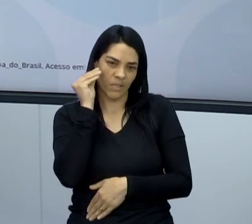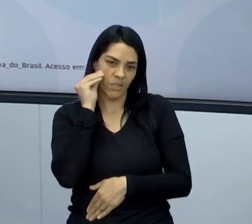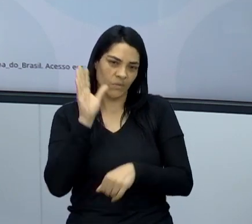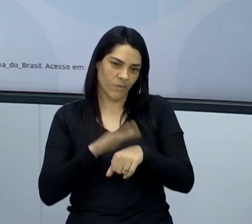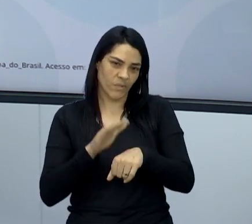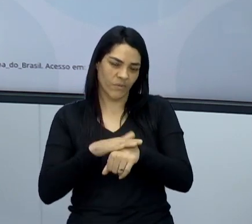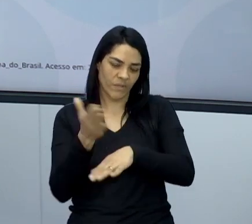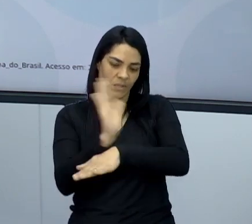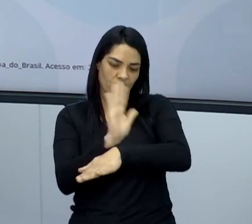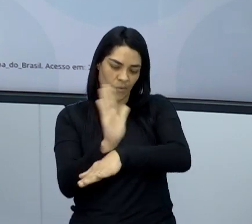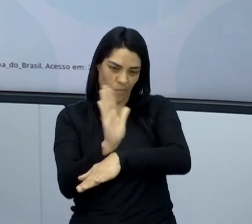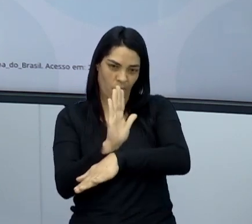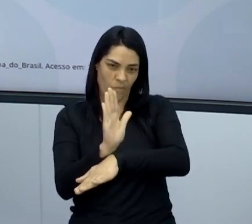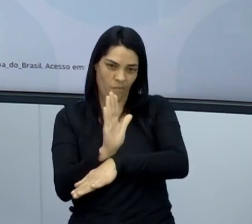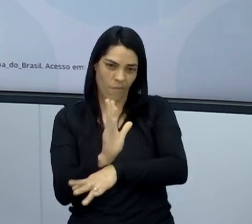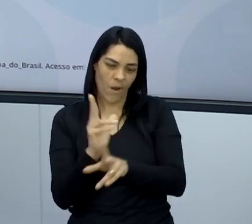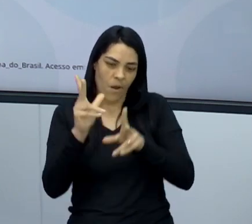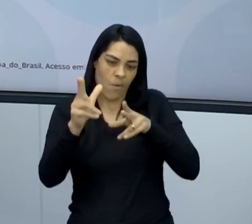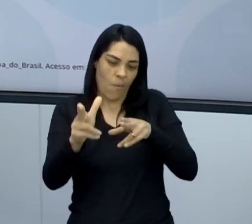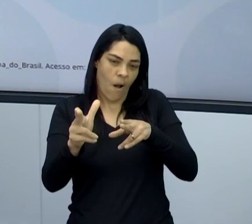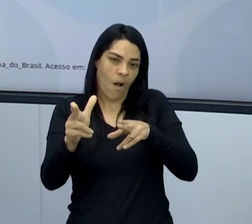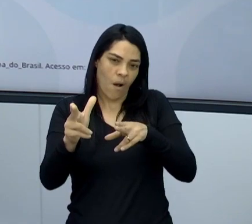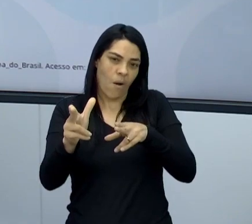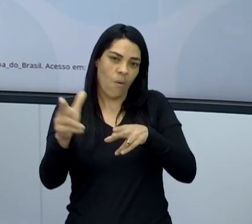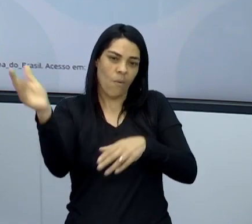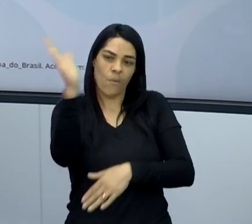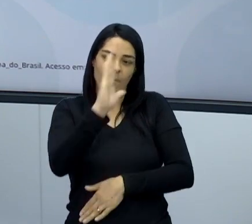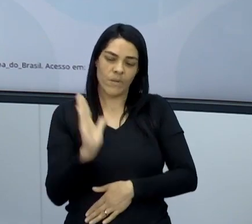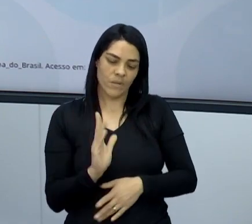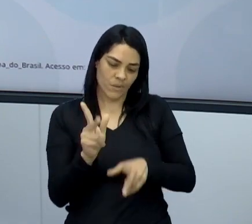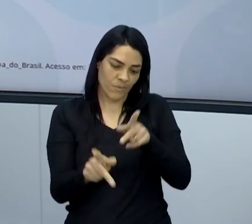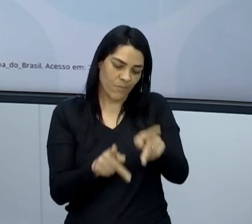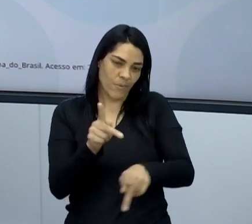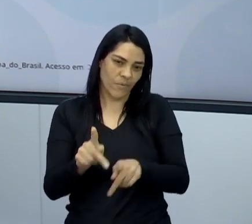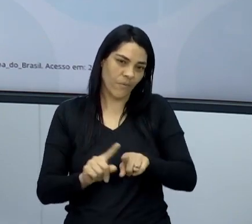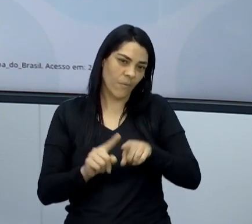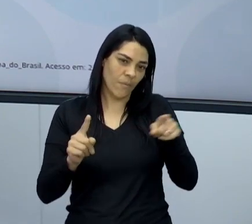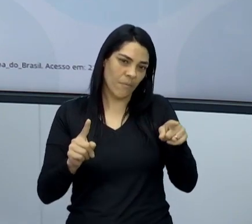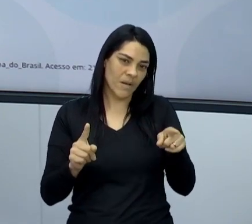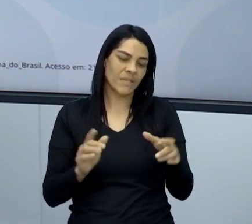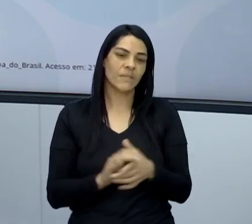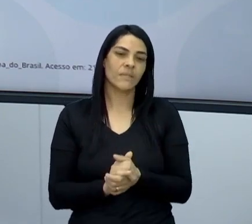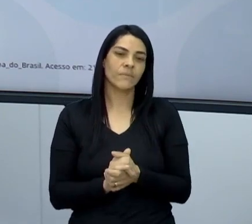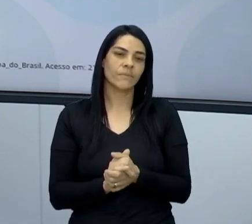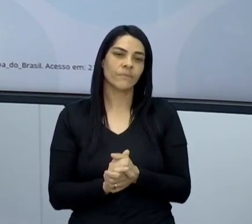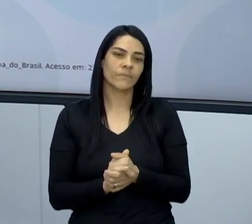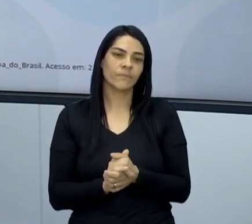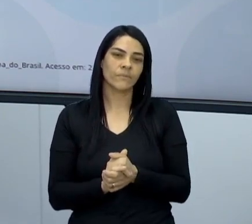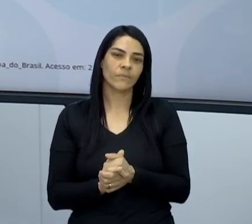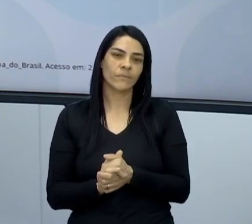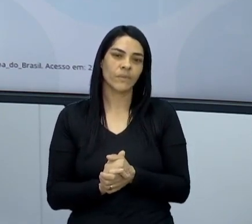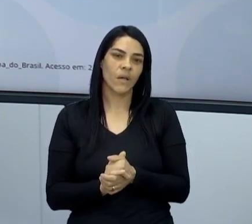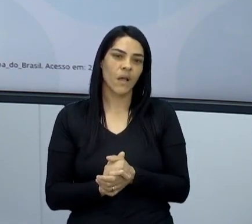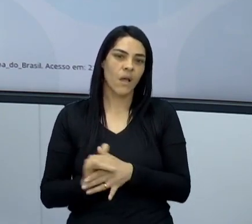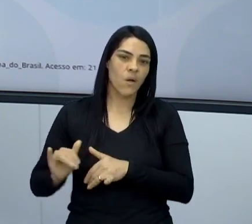Brasil, mas rapidamente o mercado se